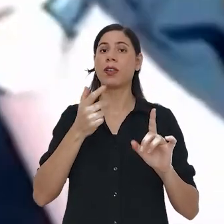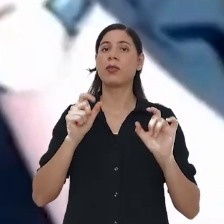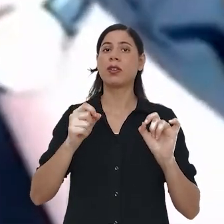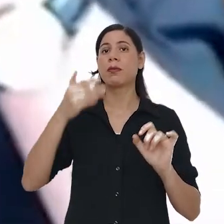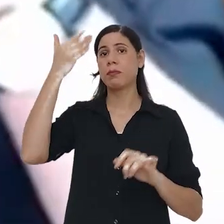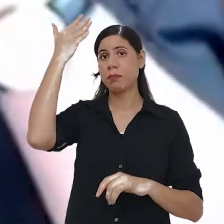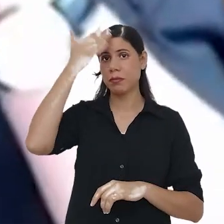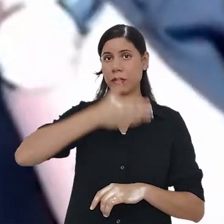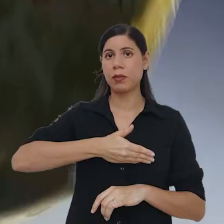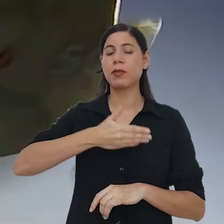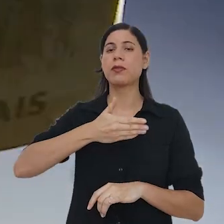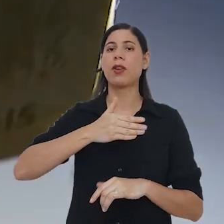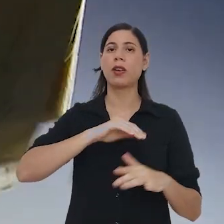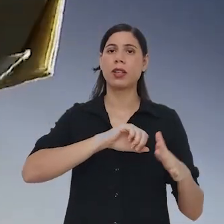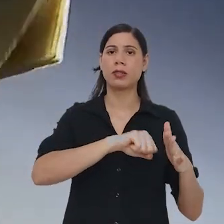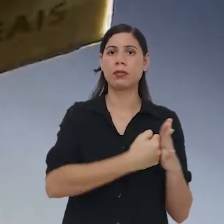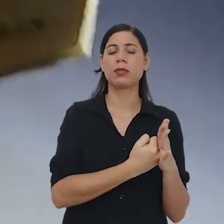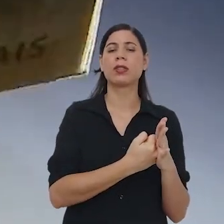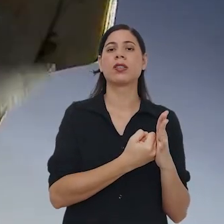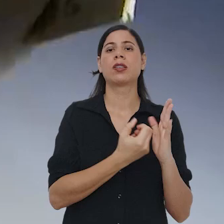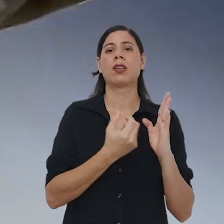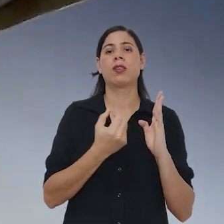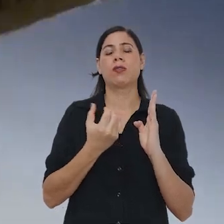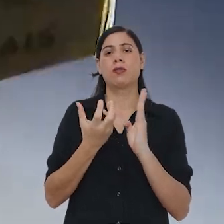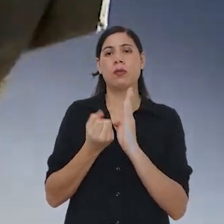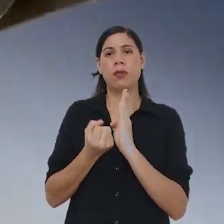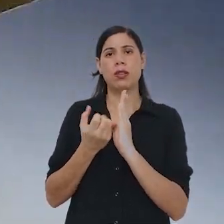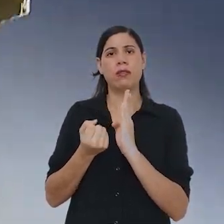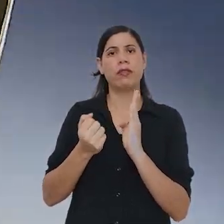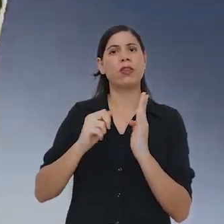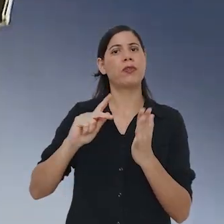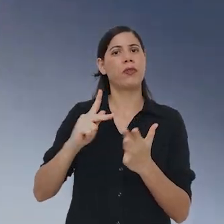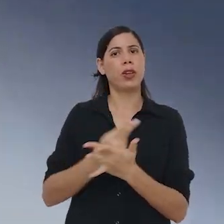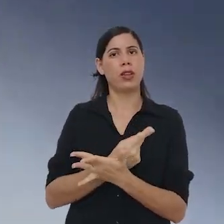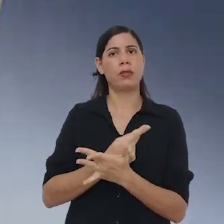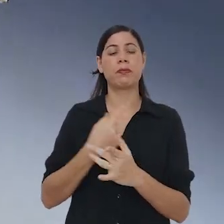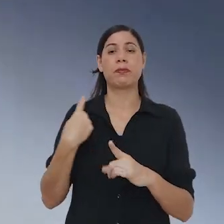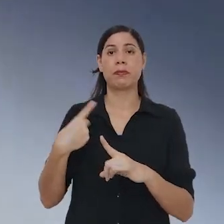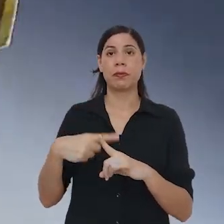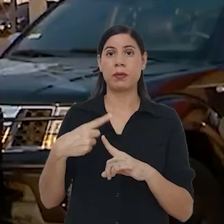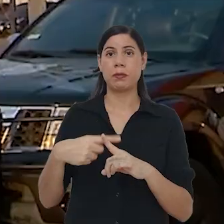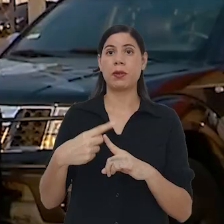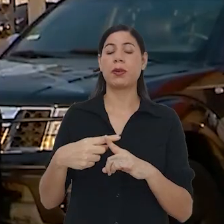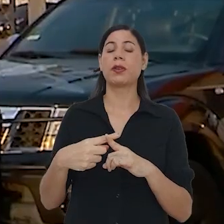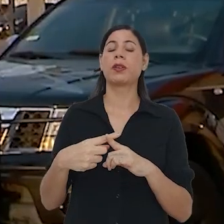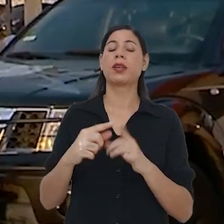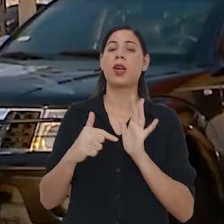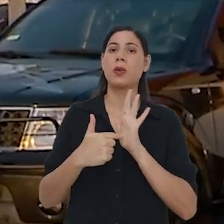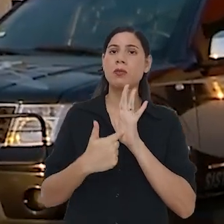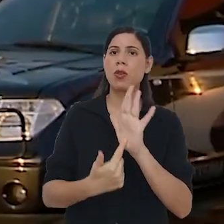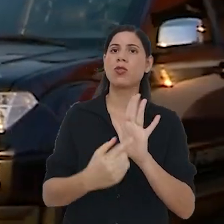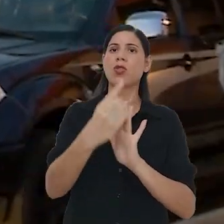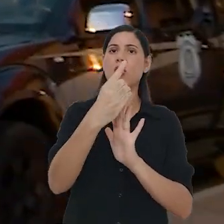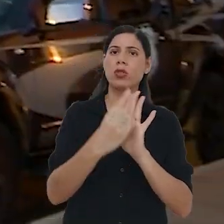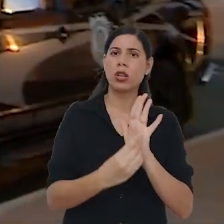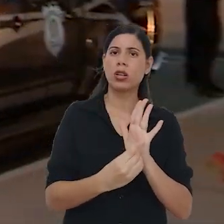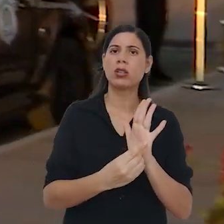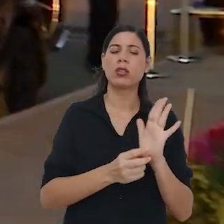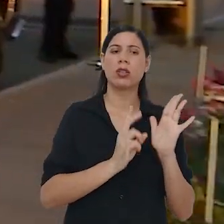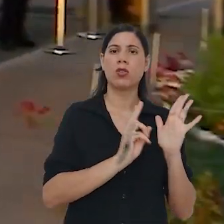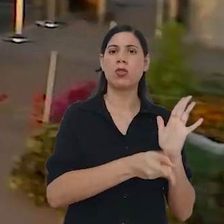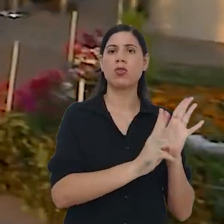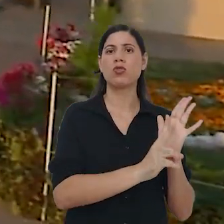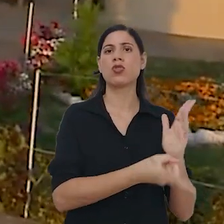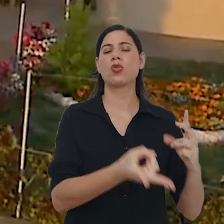que ficou demonstrado que a suspensão do pagamento do benefício foi indevida, tendo em vista ter sido apresentado o atestado